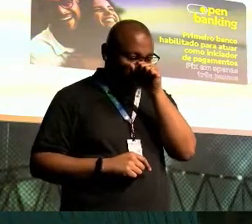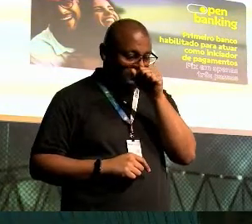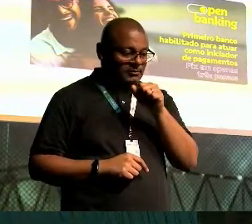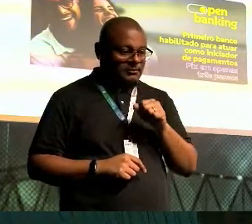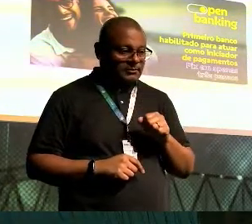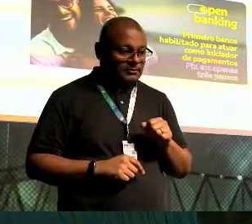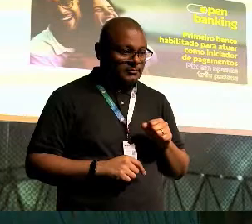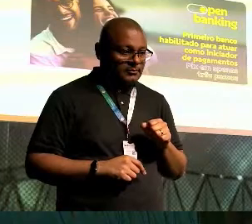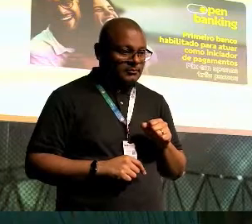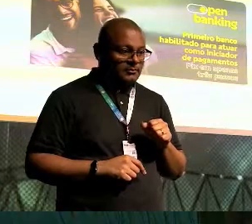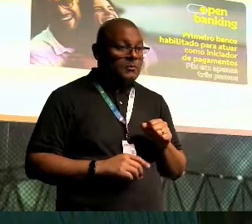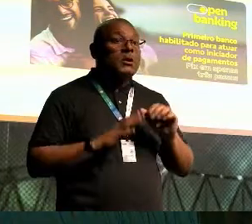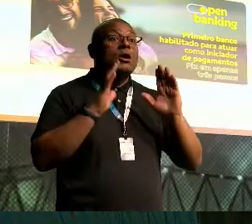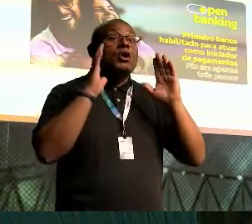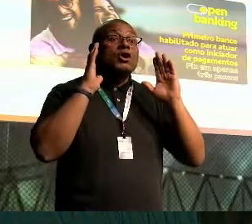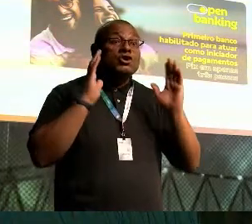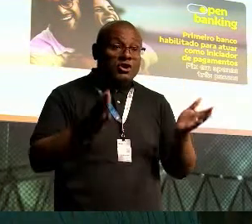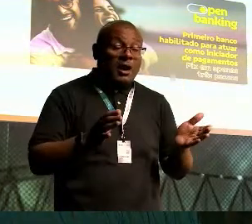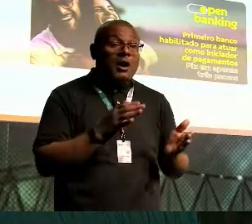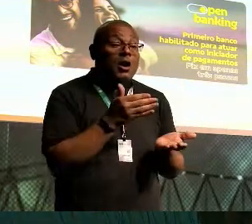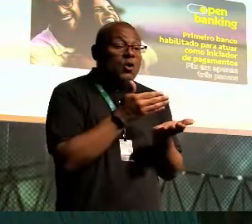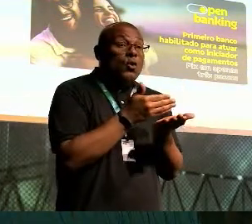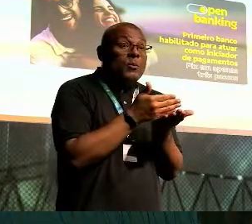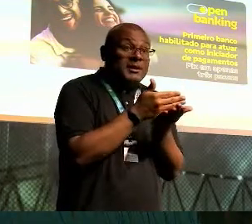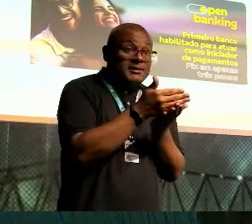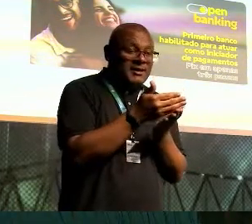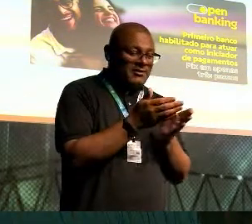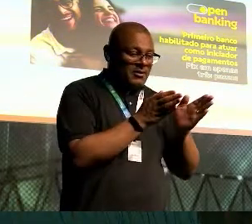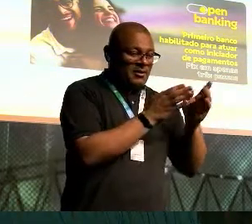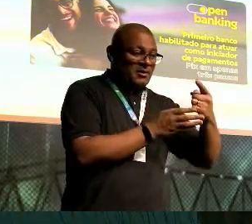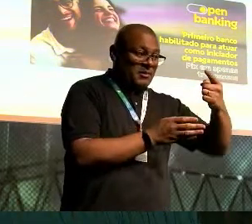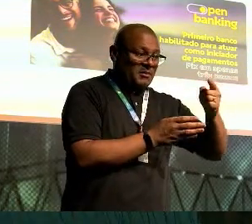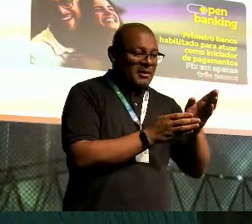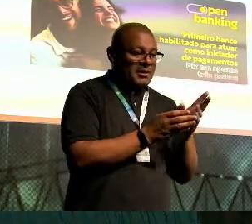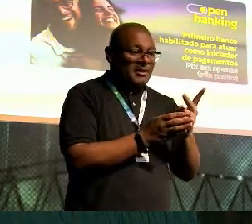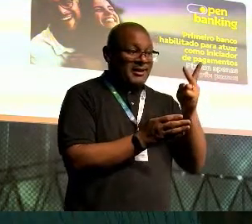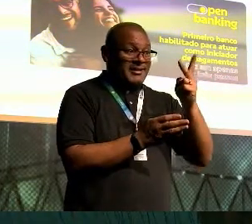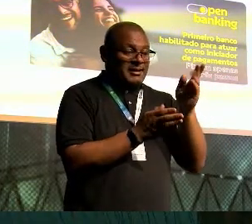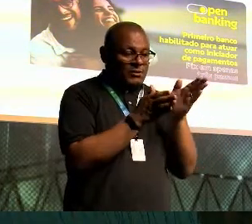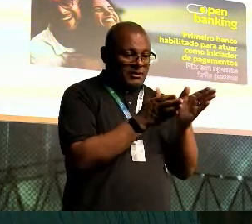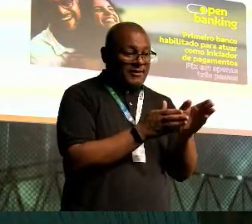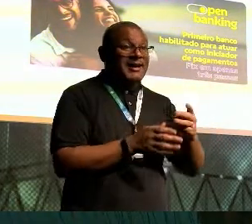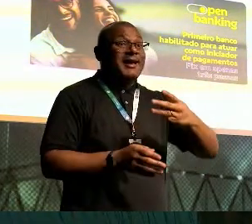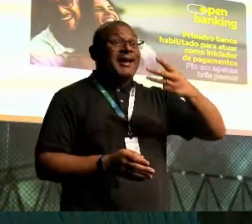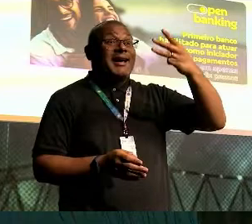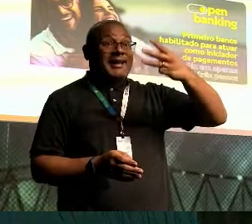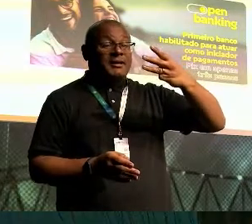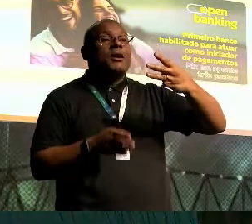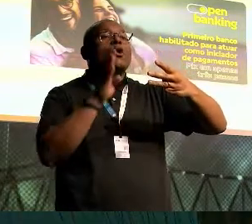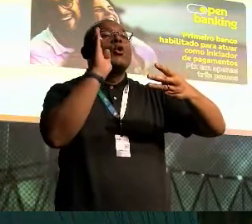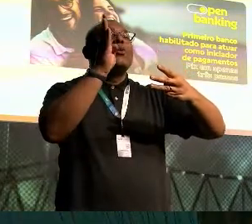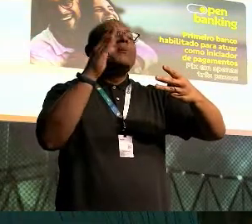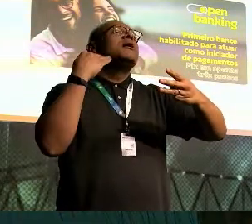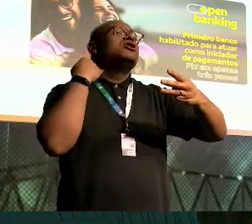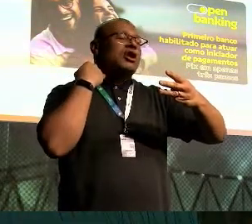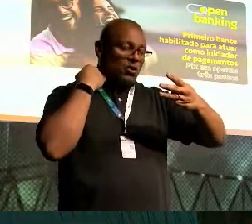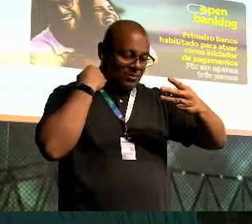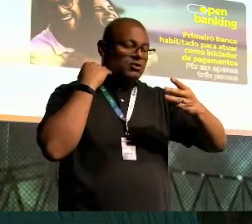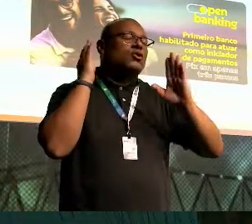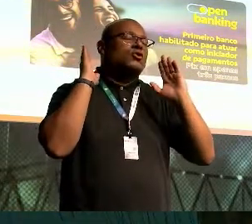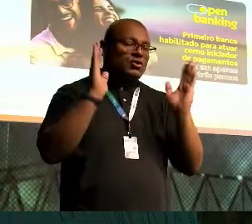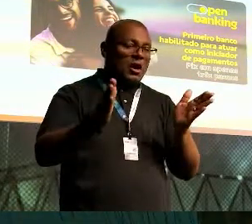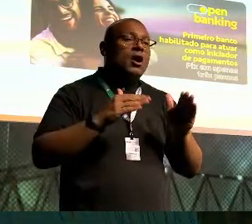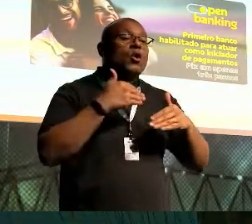Eles passaram já como iniciador de transação de pagamento, que é a terceira fase. Lembra que eu falei da terceira fase do Open Finance? Então, eu vou falar bem